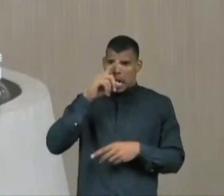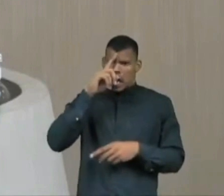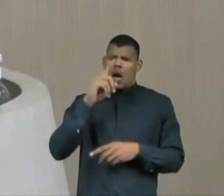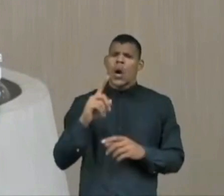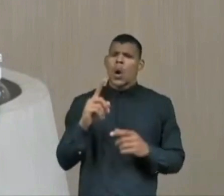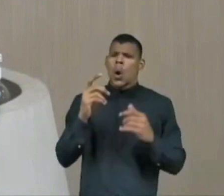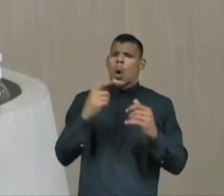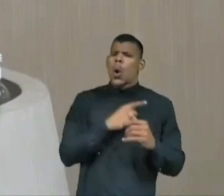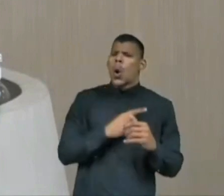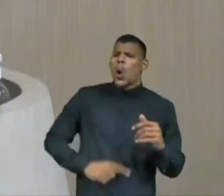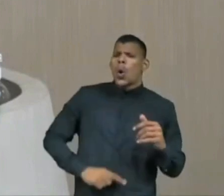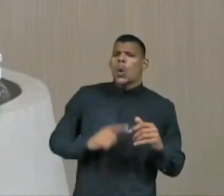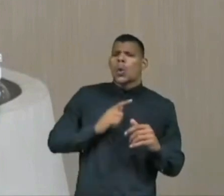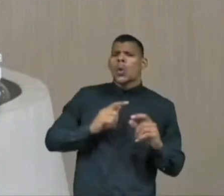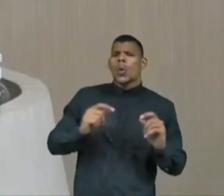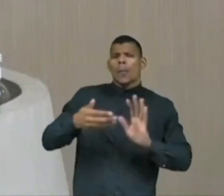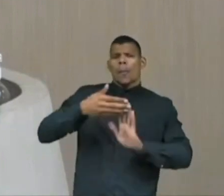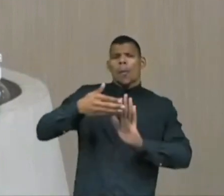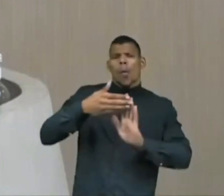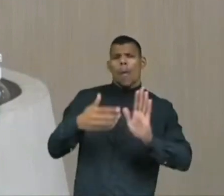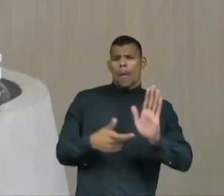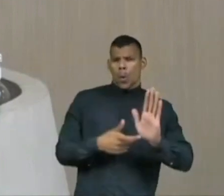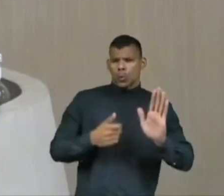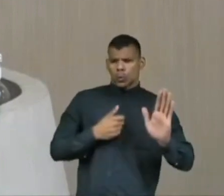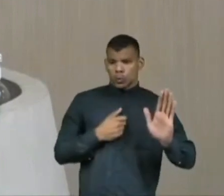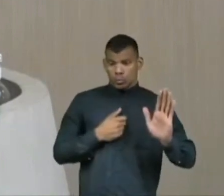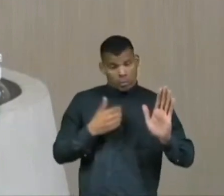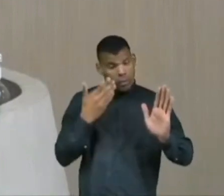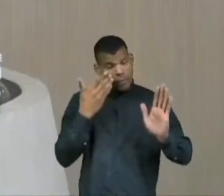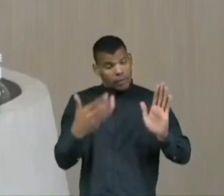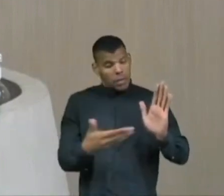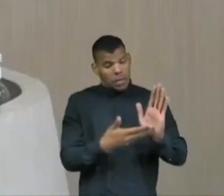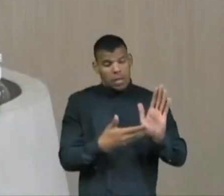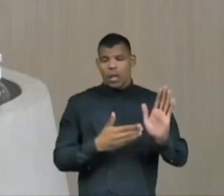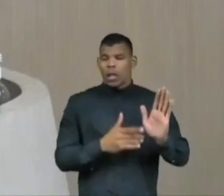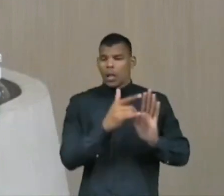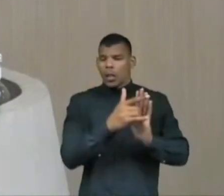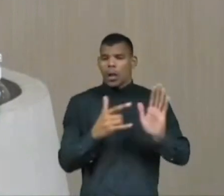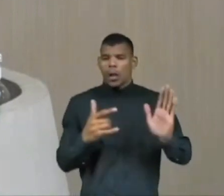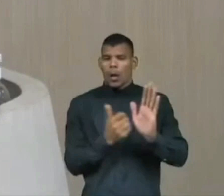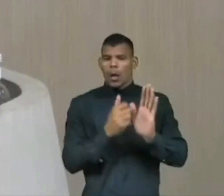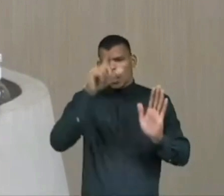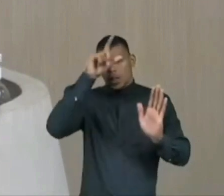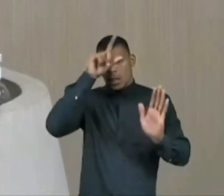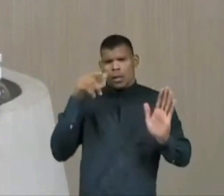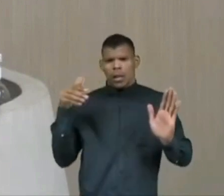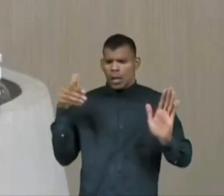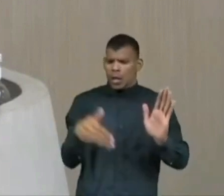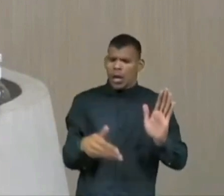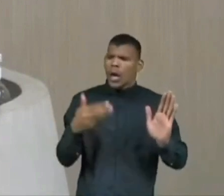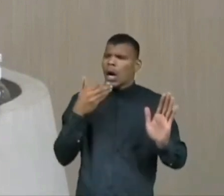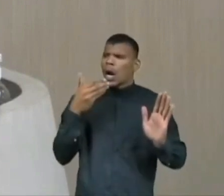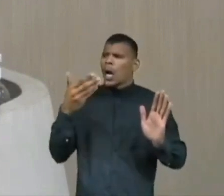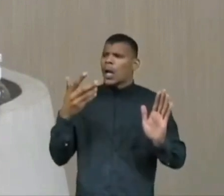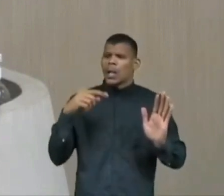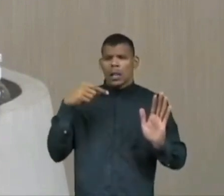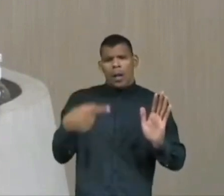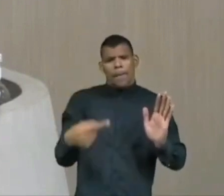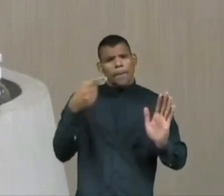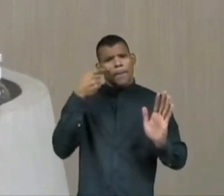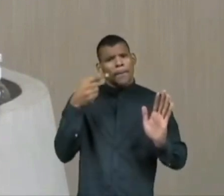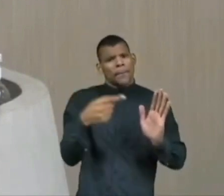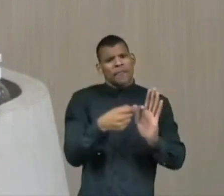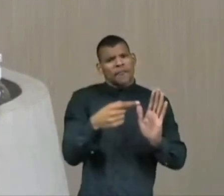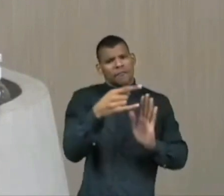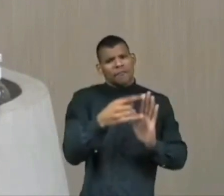do estado tinha posto. Está aqui o documento. Era bom que o líder do governo depois pegasse esse